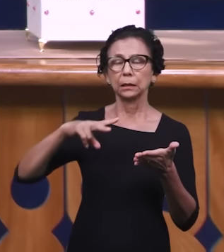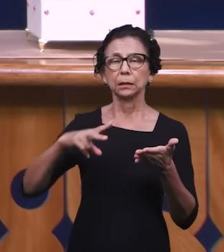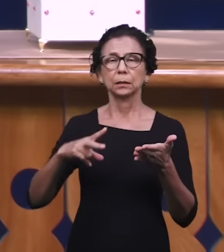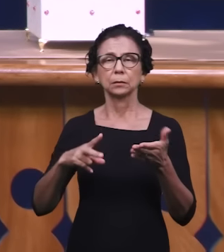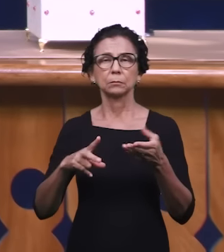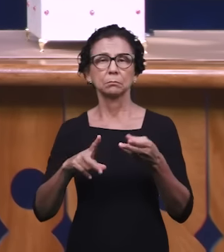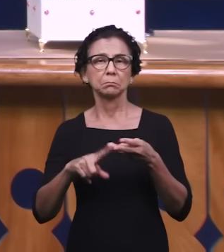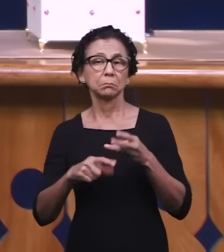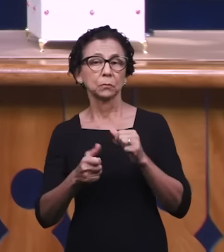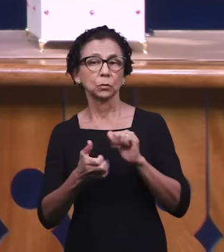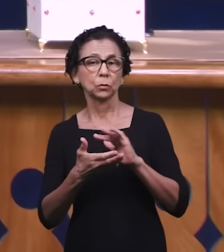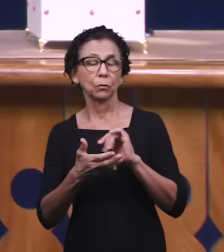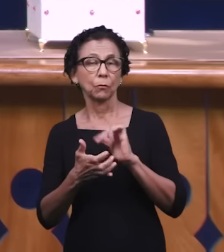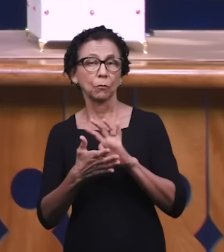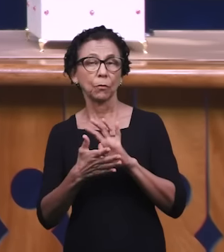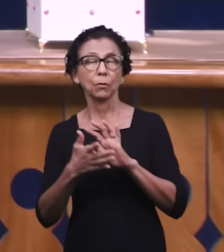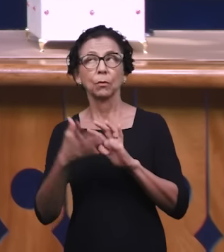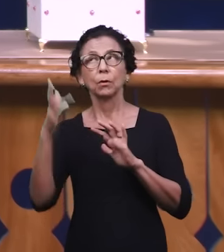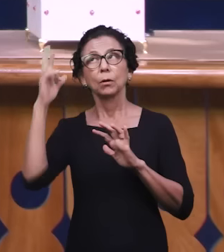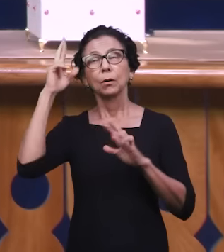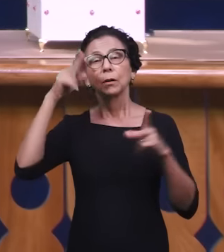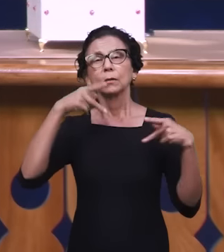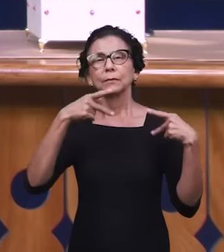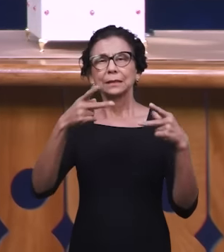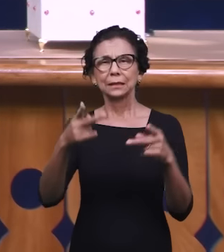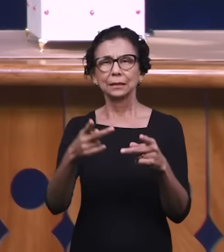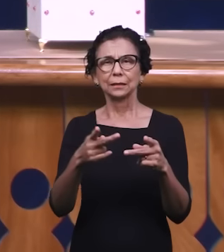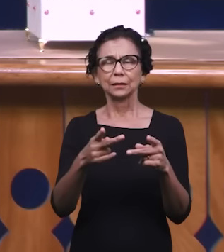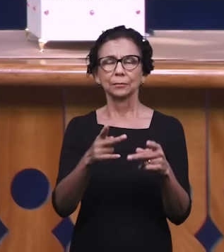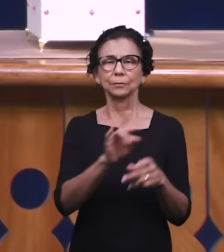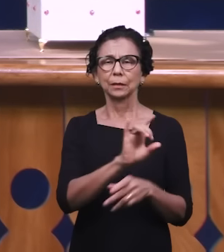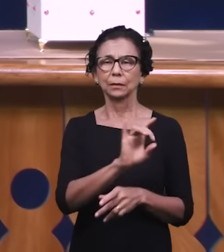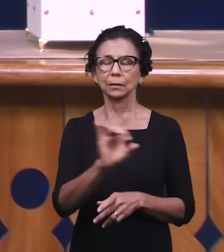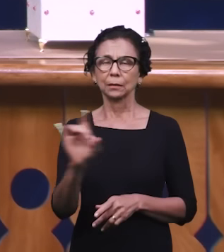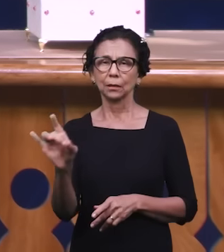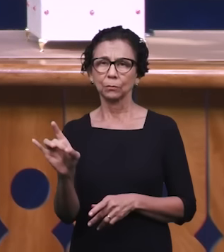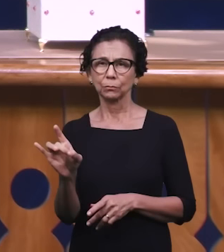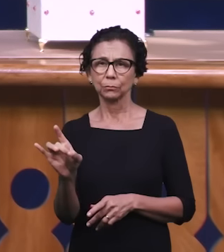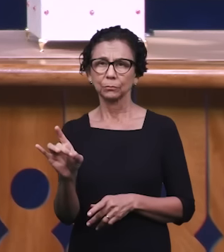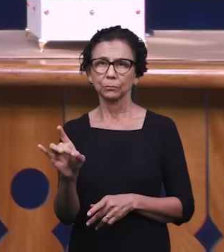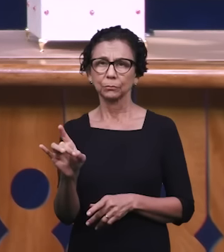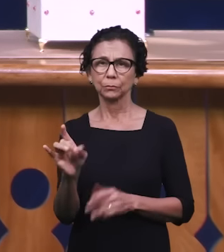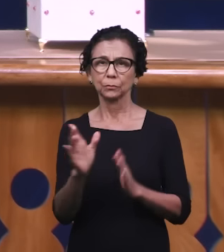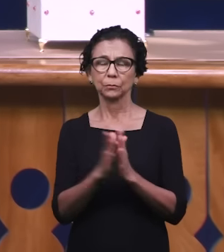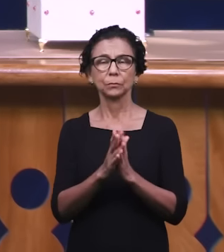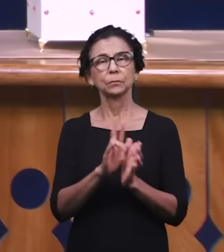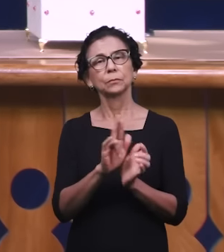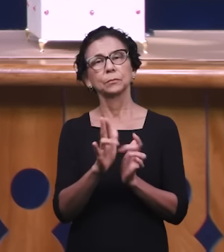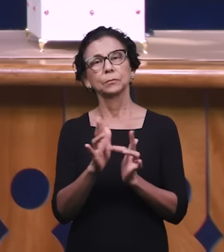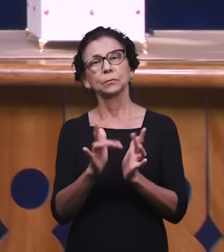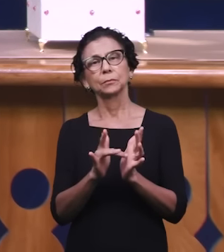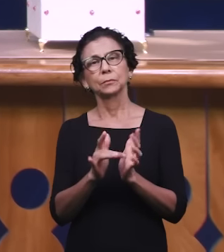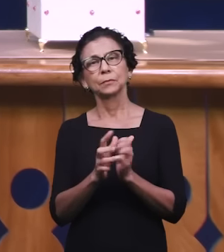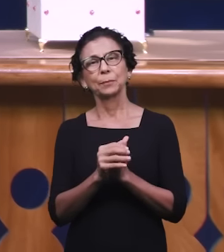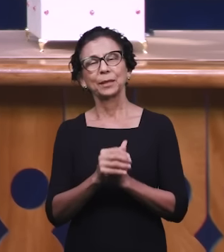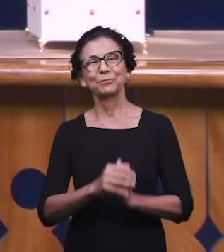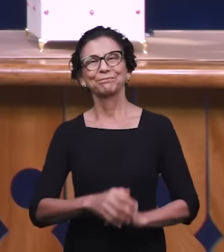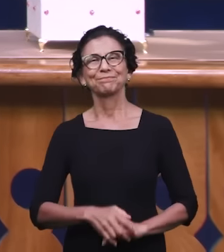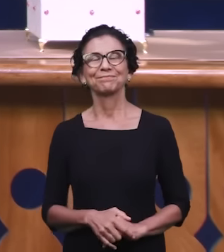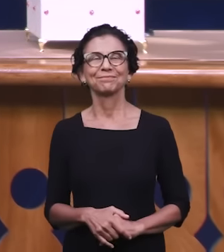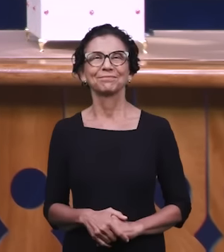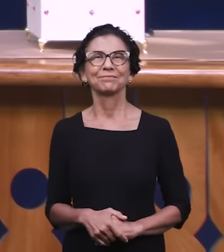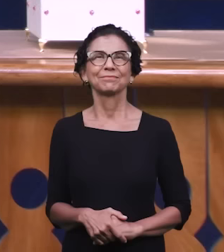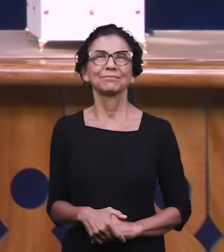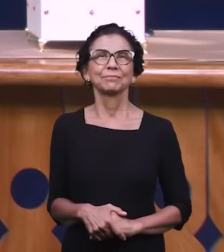venhas visitar o nosso coração e aplicar a Tua palavra à nossa vida. Nós oramos em nome de Jesus.